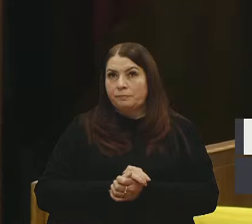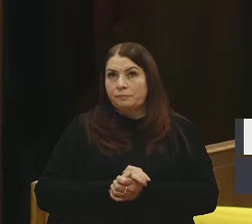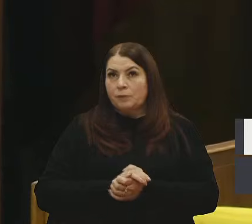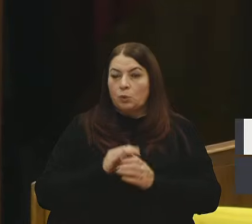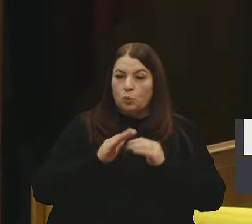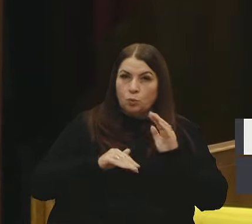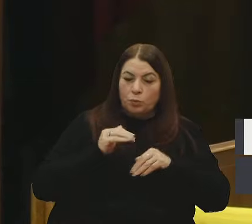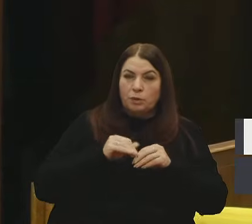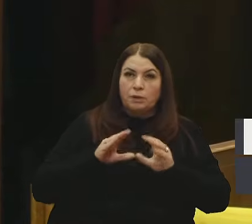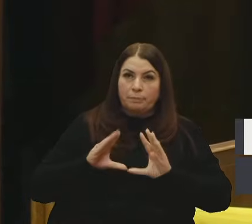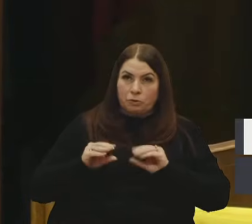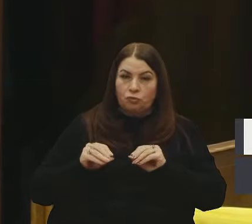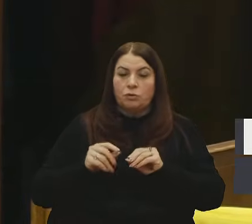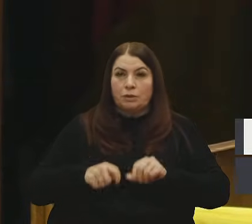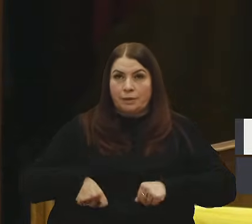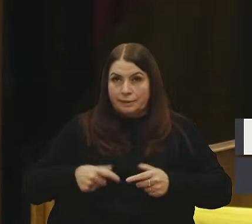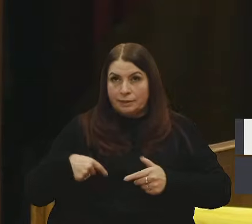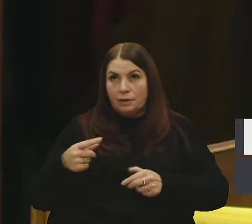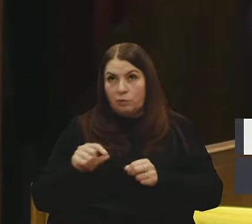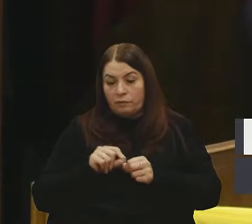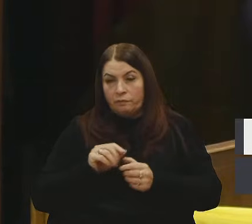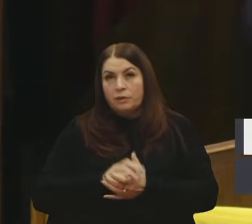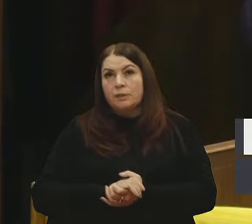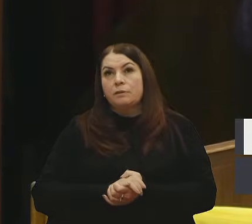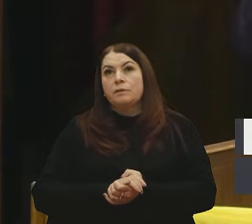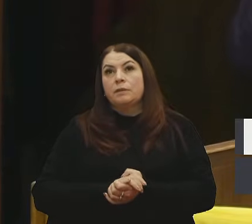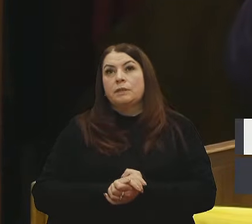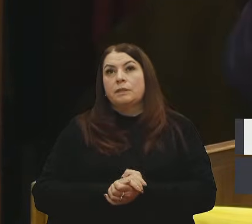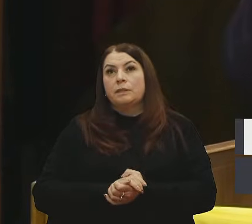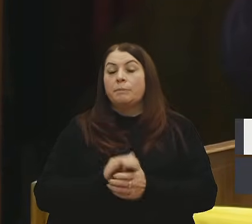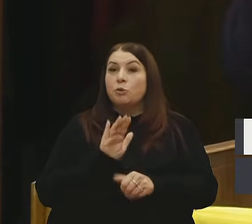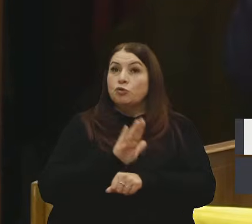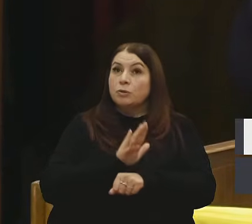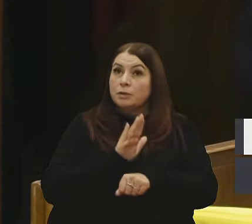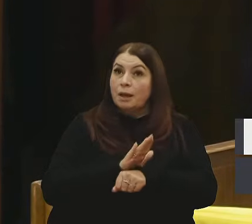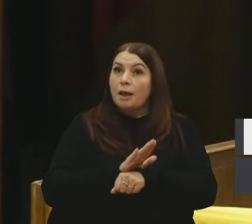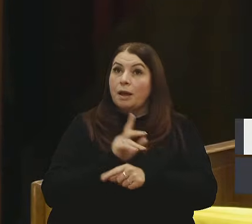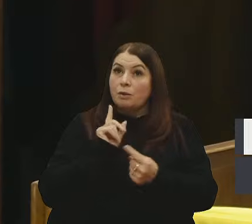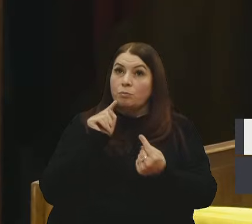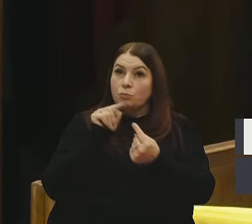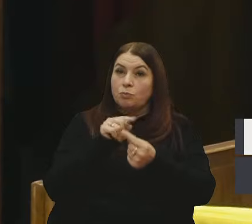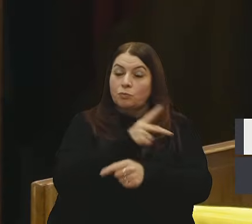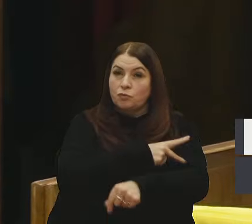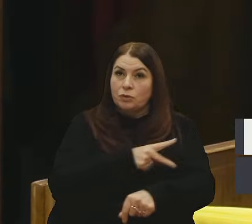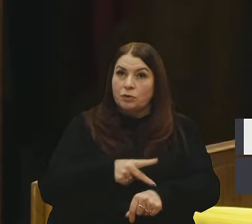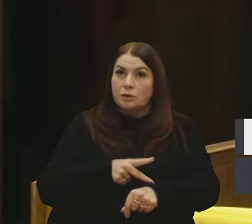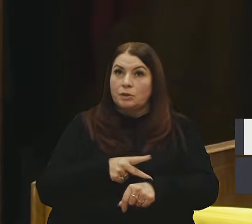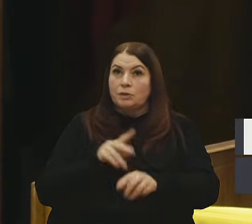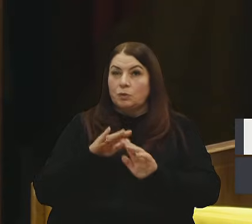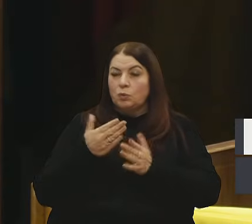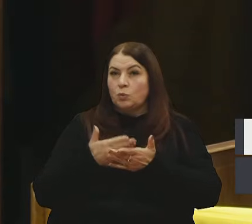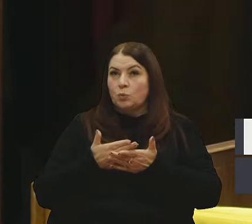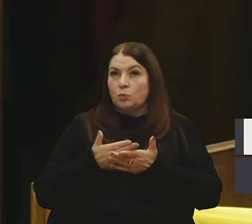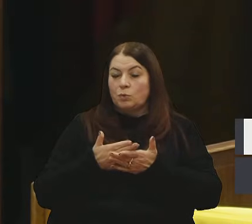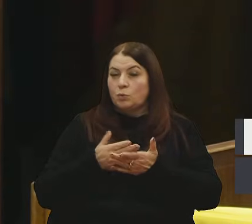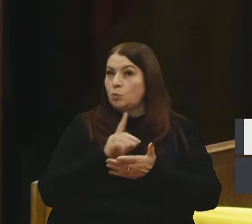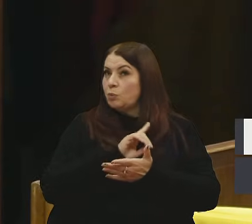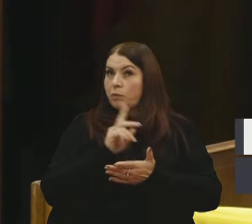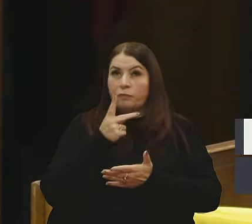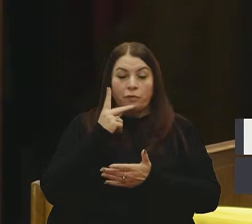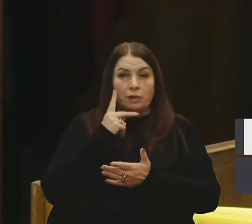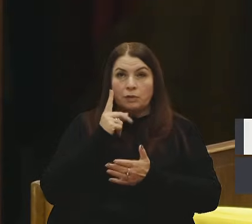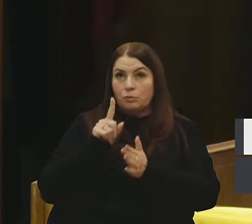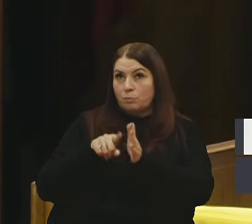construir, mexer, gastar e fazer o que for para ajudar na finalidade pedagógica da escola, com nenhuma menção à